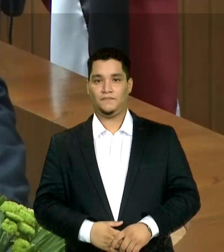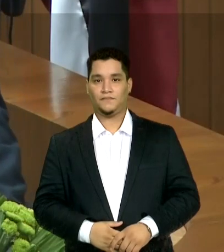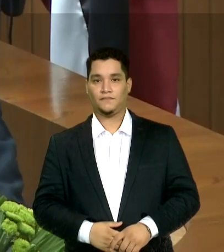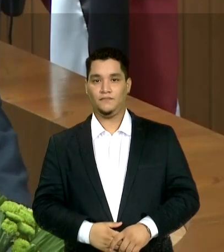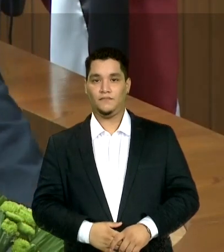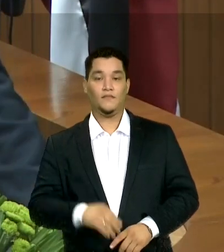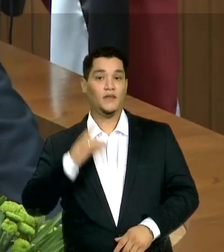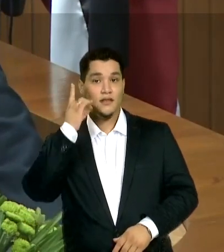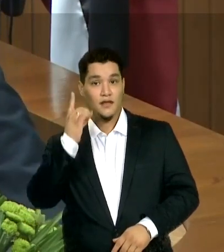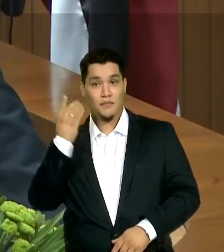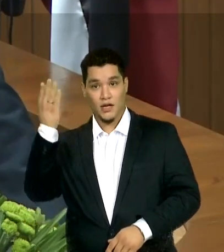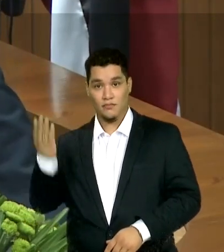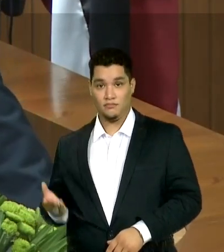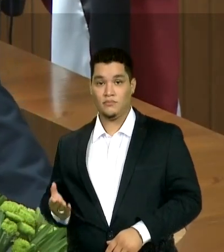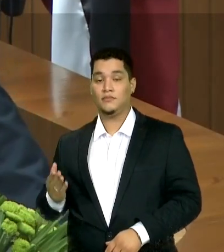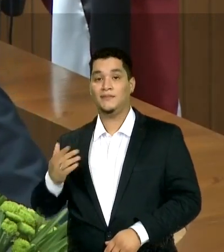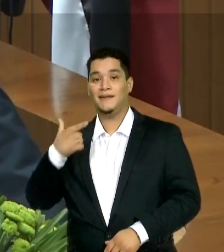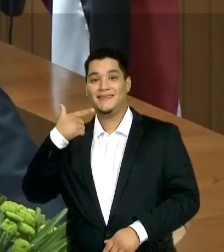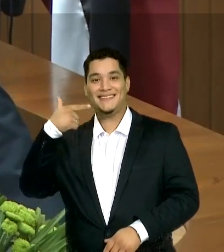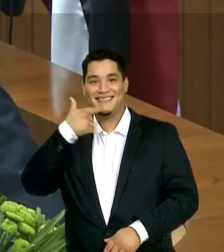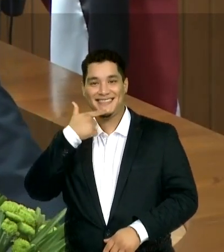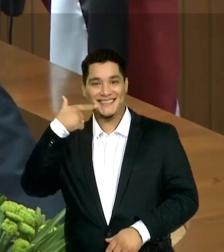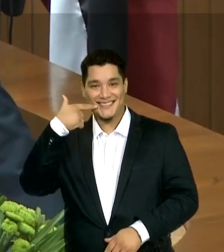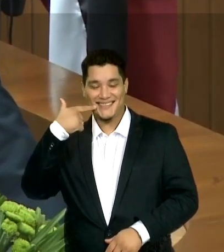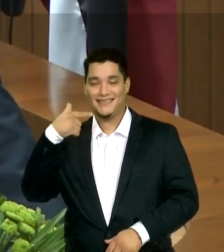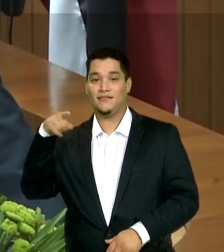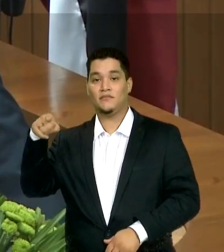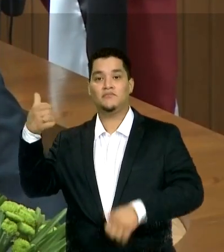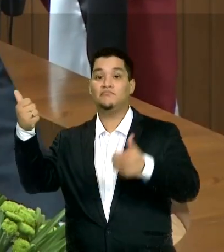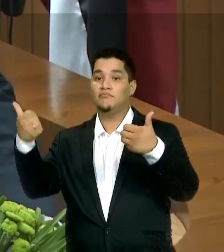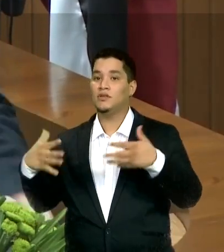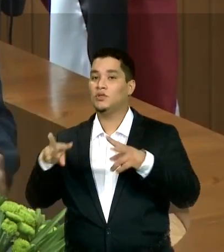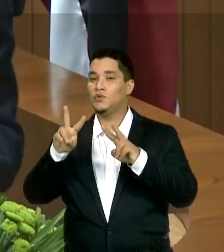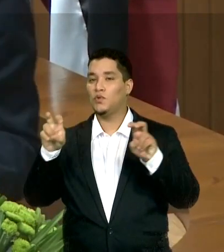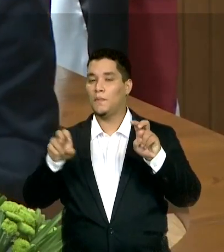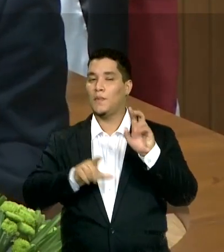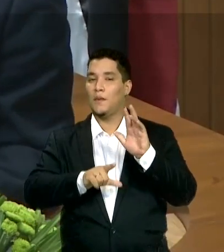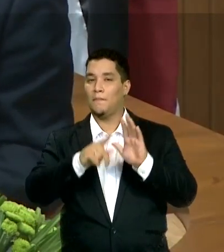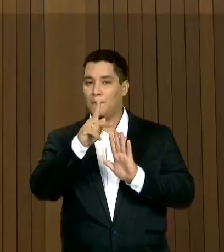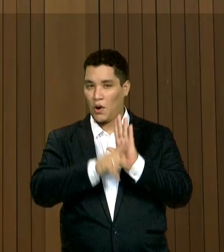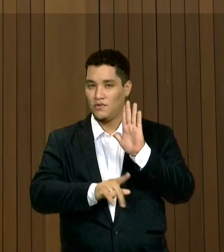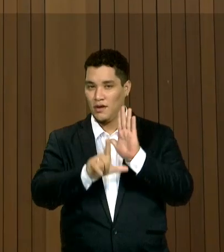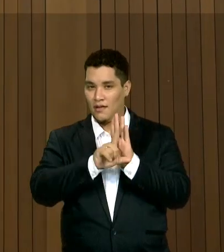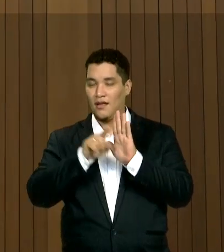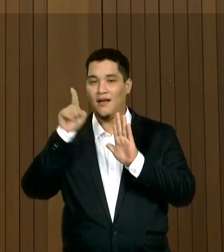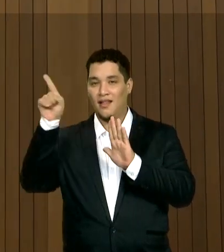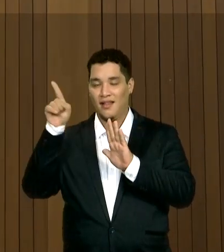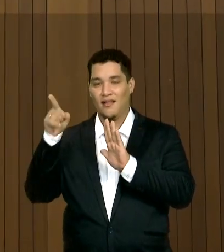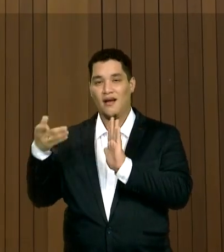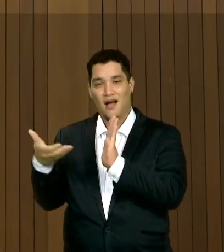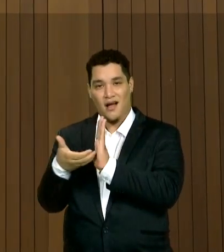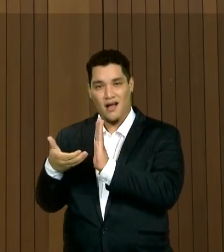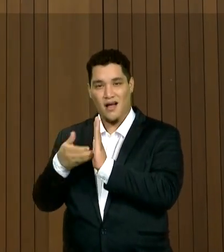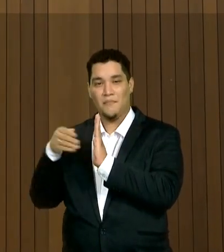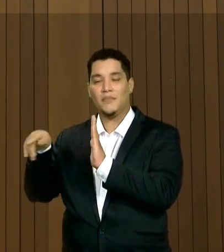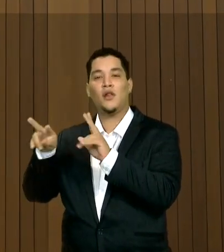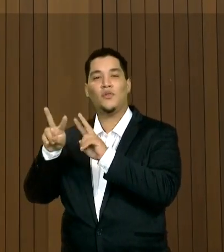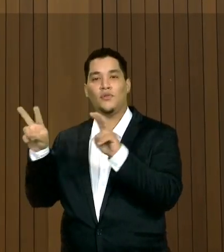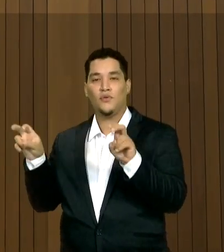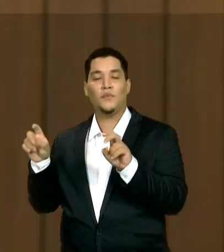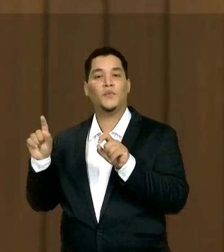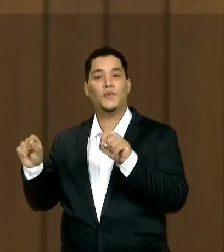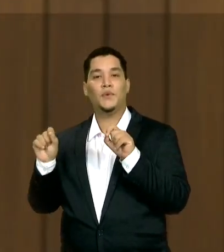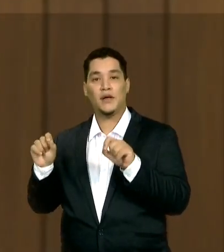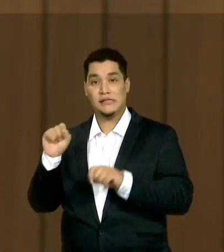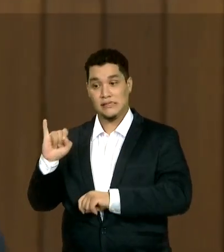O deputado Carlos Lula foi o primeiro a se pronunciar. Falou sobre o projeto que tramita na Câmara Federal, que prevê pena de homicídio para